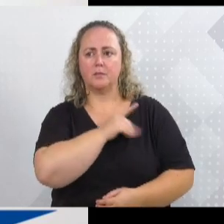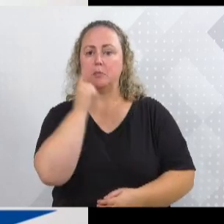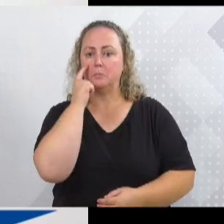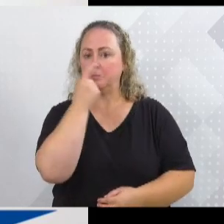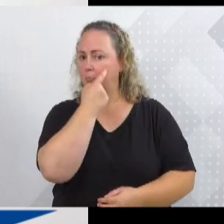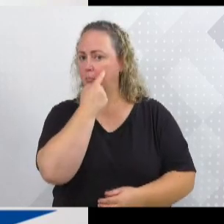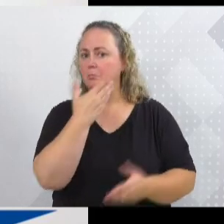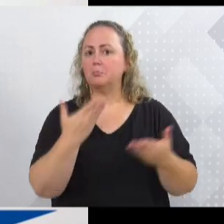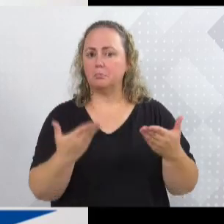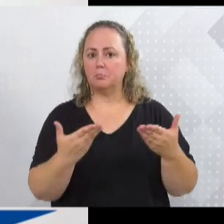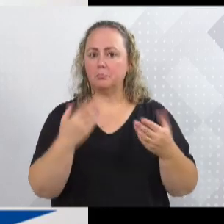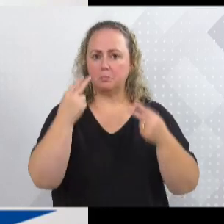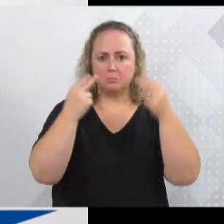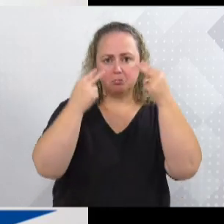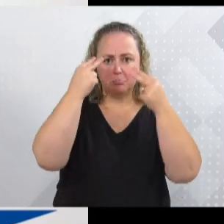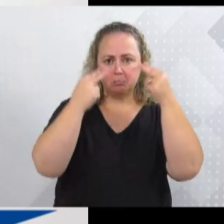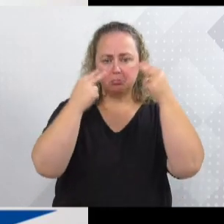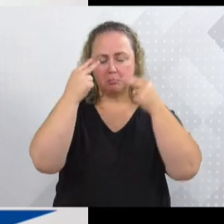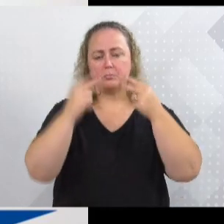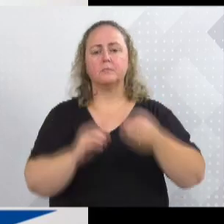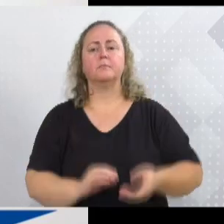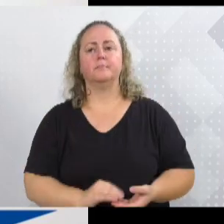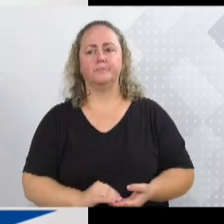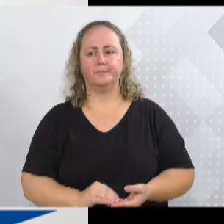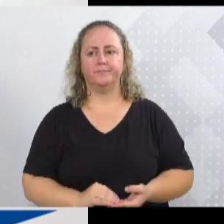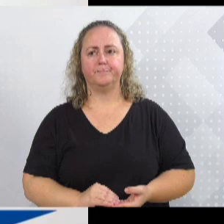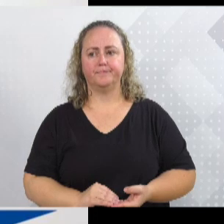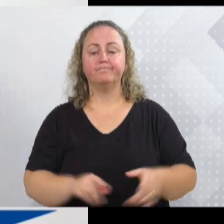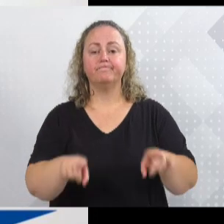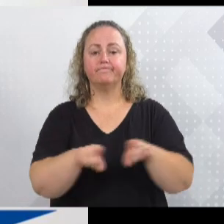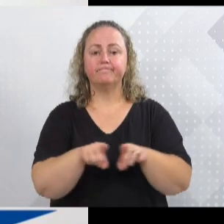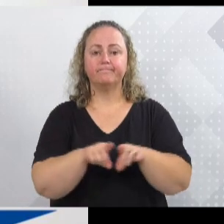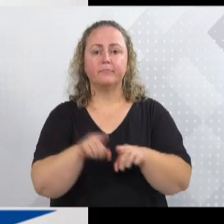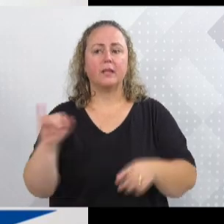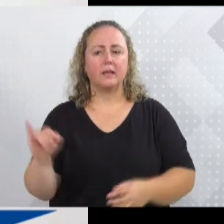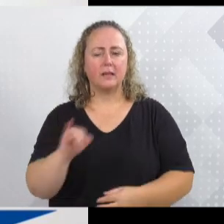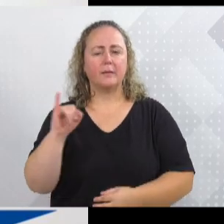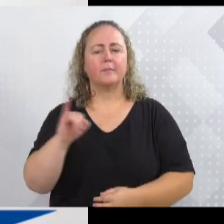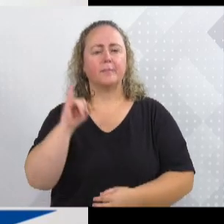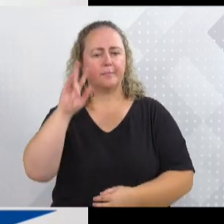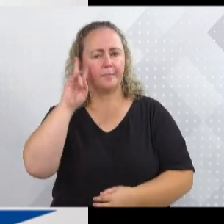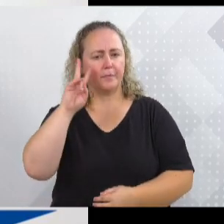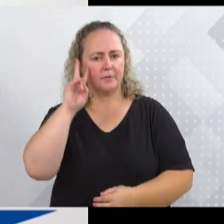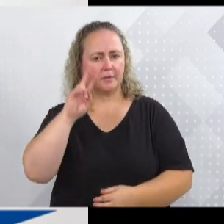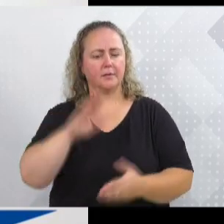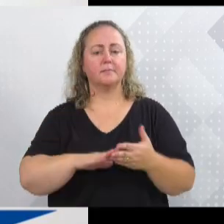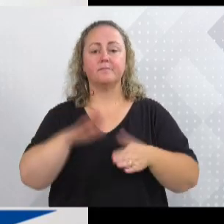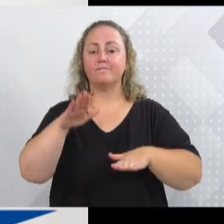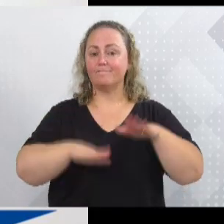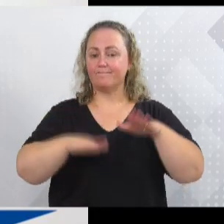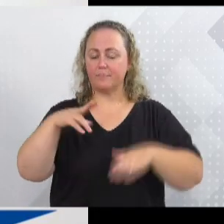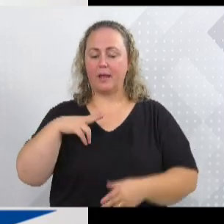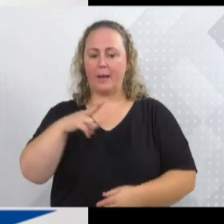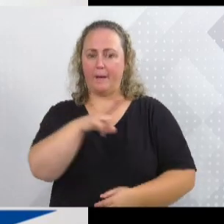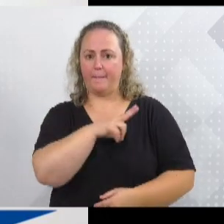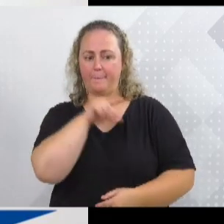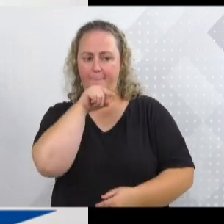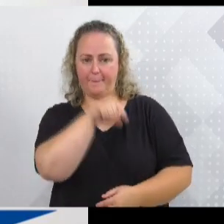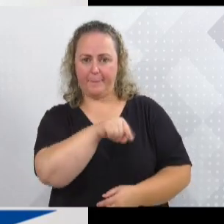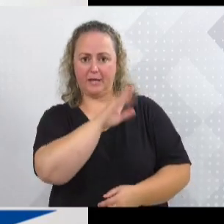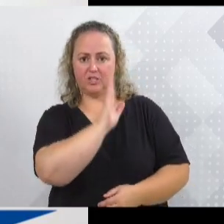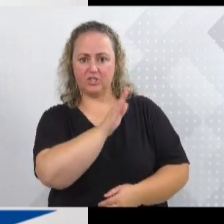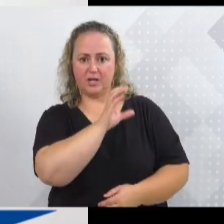oftalmológicos. É importante mencionar que, muitas vezes, esse paciente que foi atendido pelo